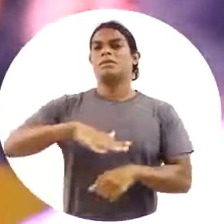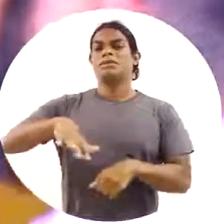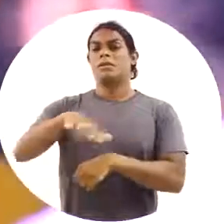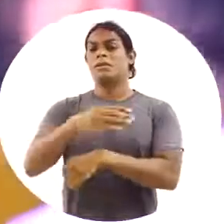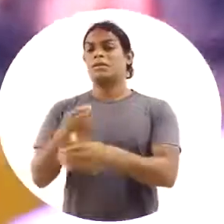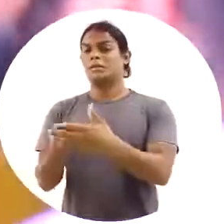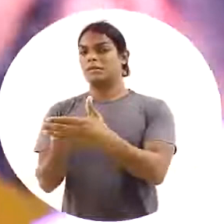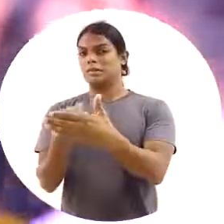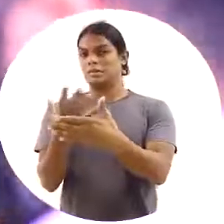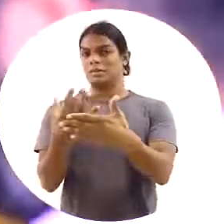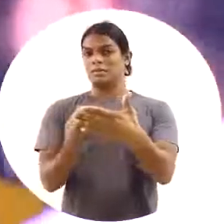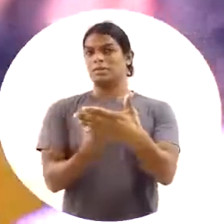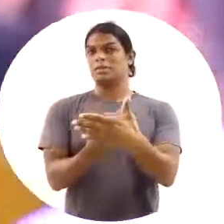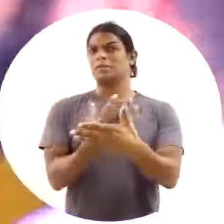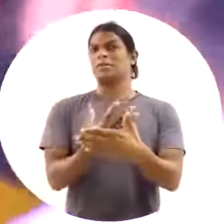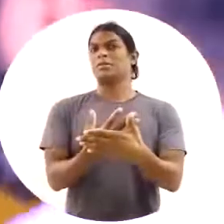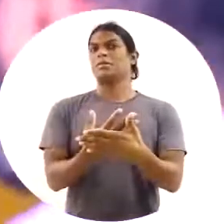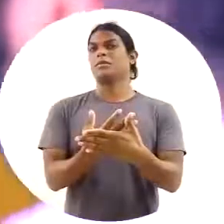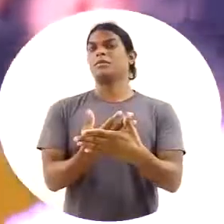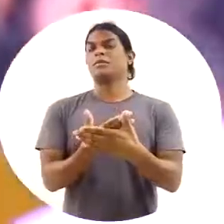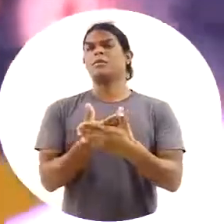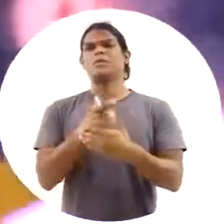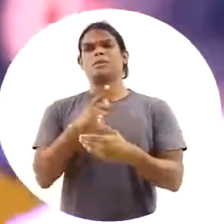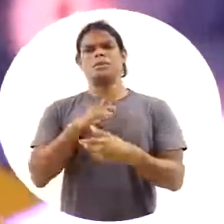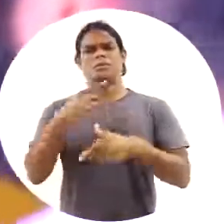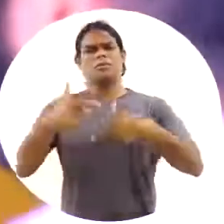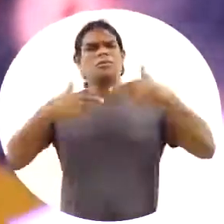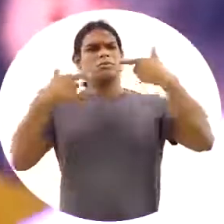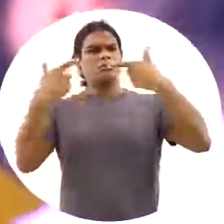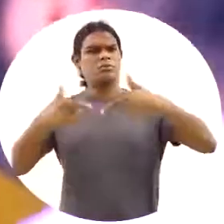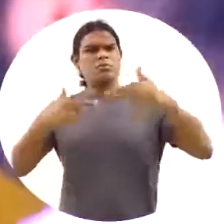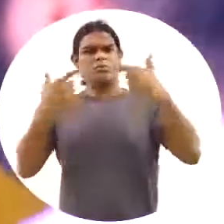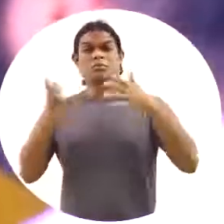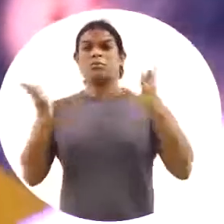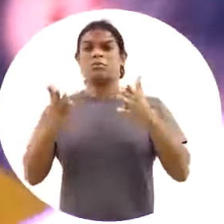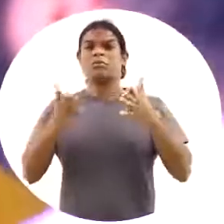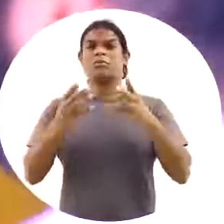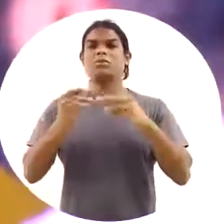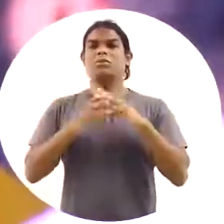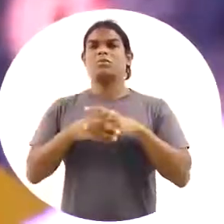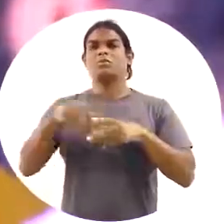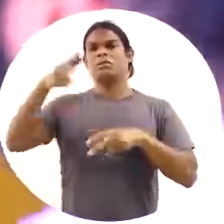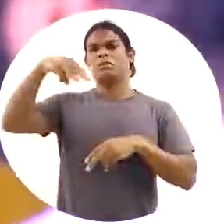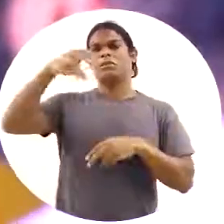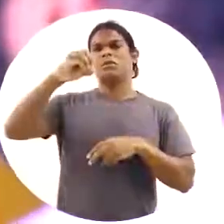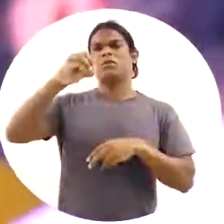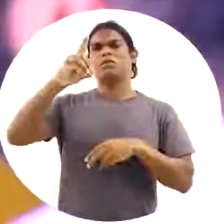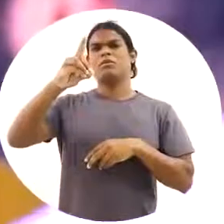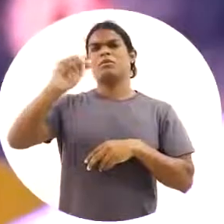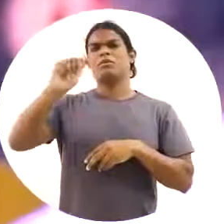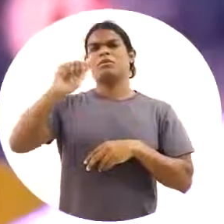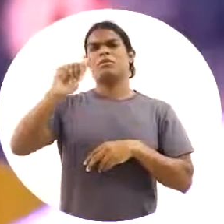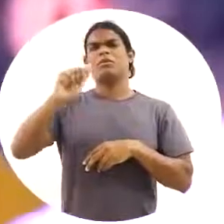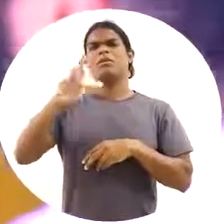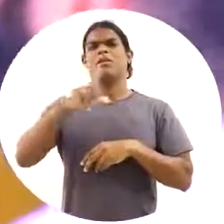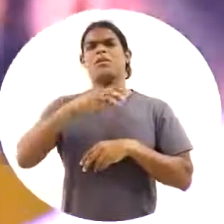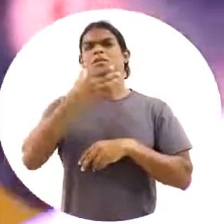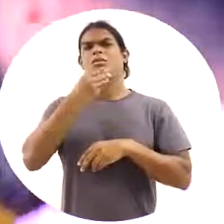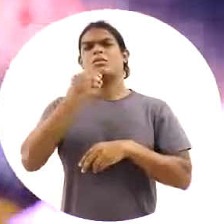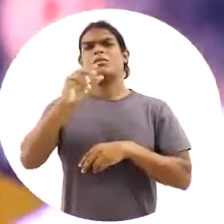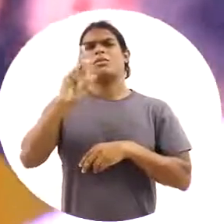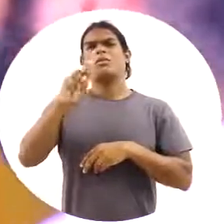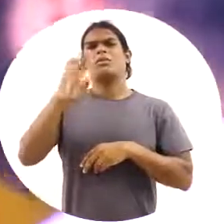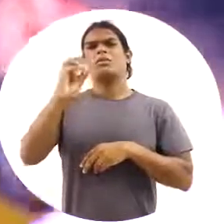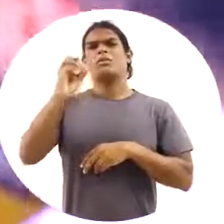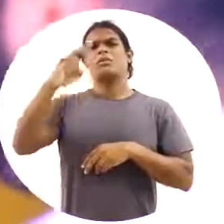áreas da criação, né. Acho que está tendo uma revolução. Você vê hoje a moda. Você teve Ronaldo Fraga recentemente,